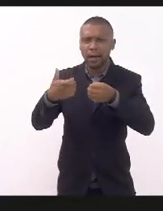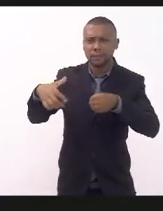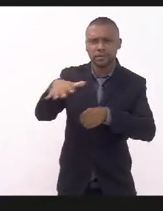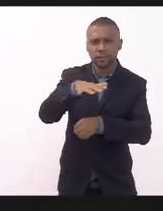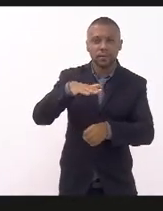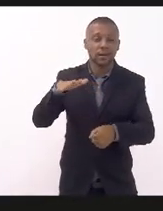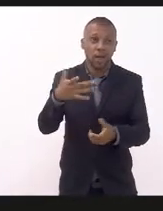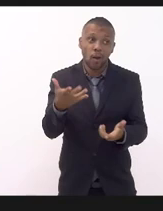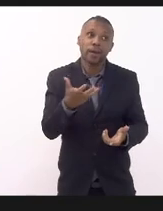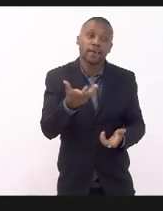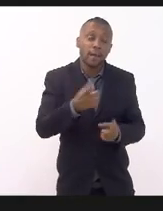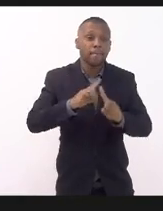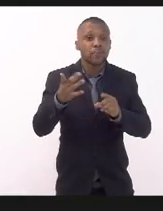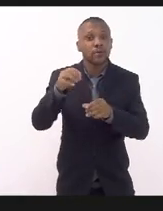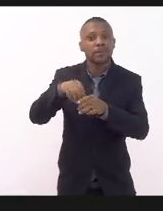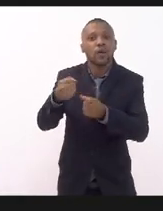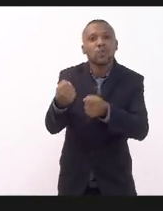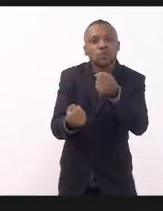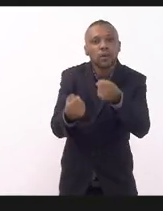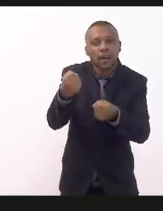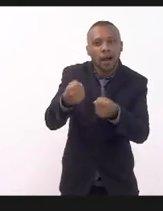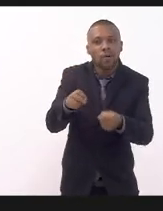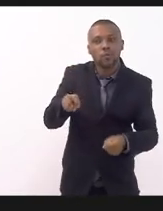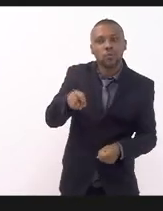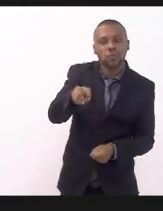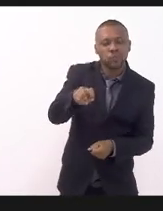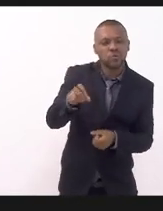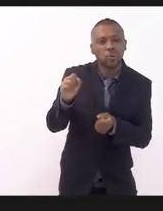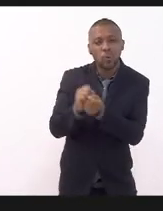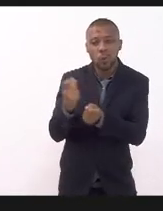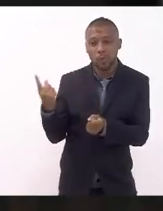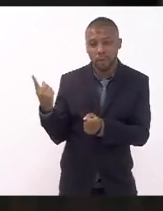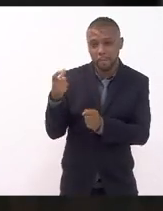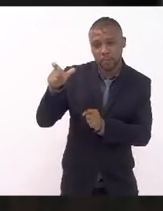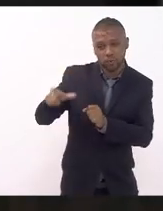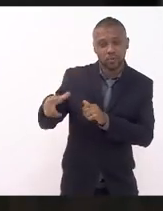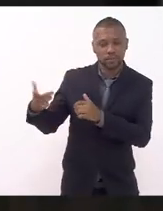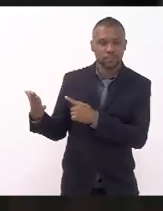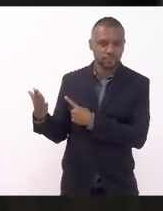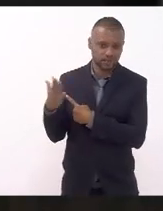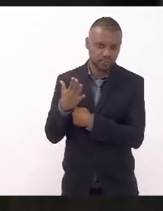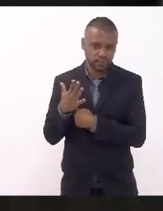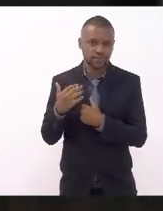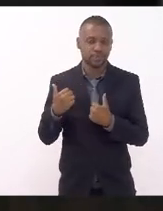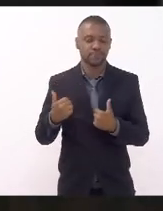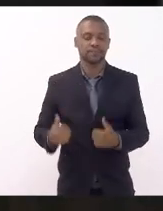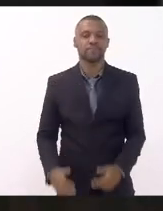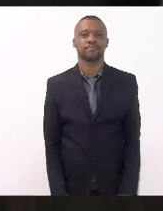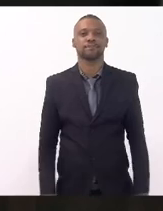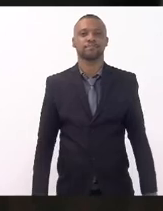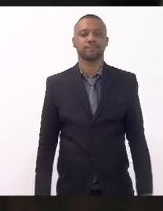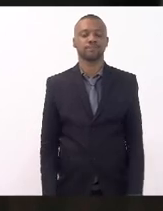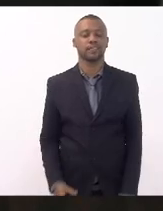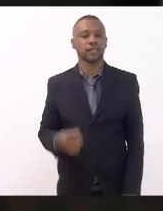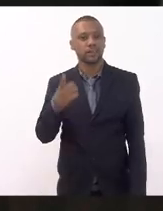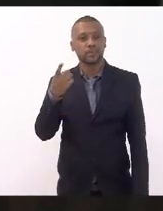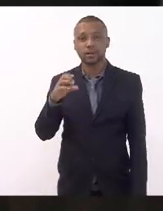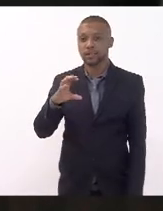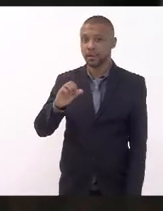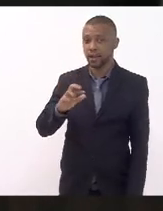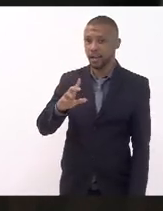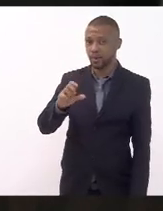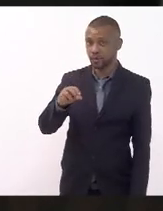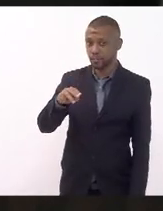Gostaria, mas estou no carro e só com uma pessoa nesse momento de visão. Ok, obrigado. Deputado Carlos